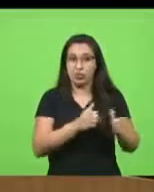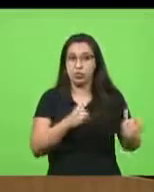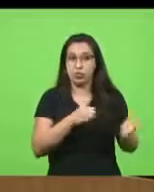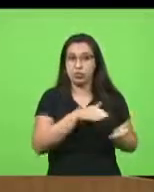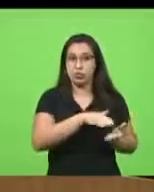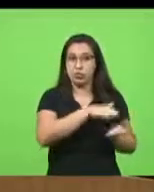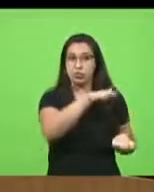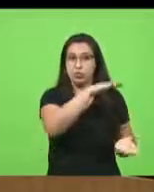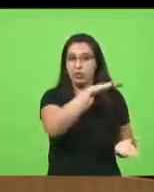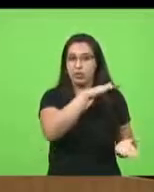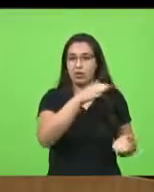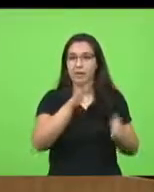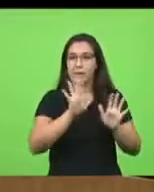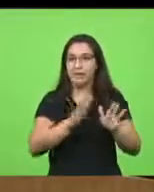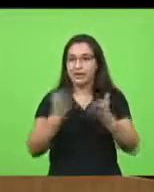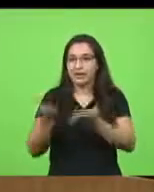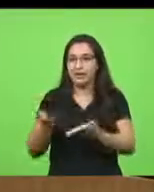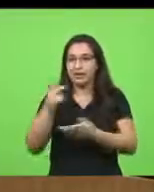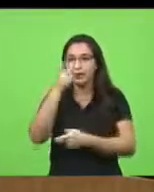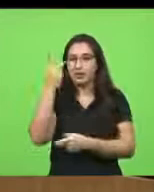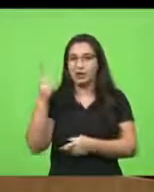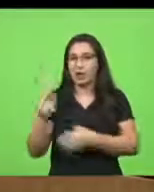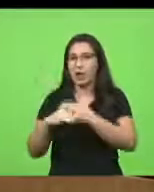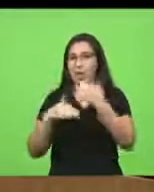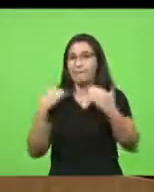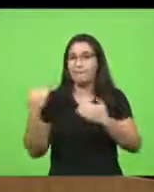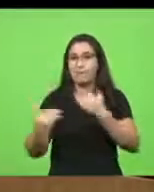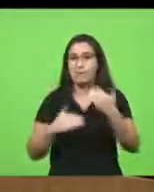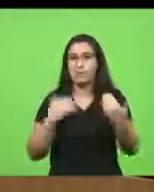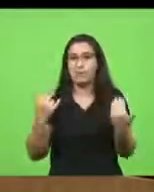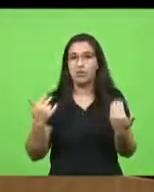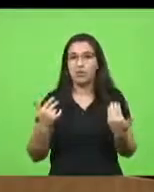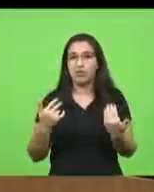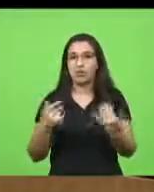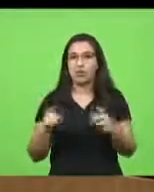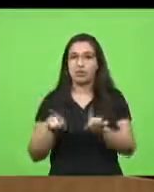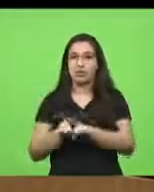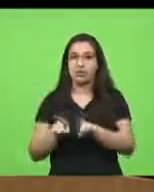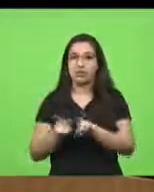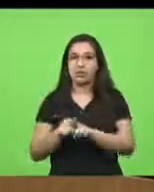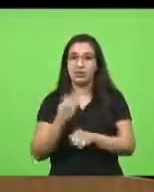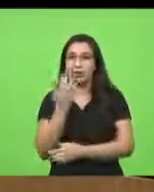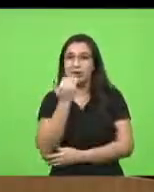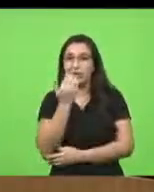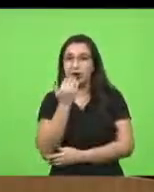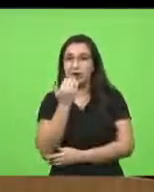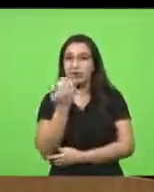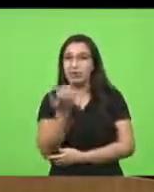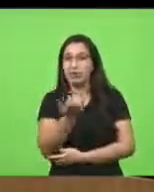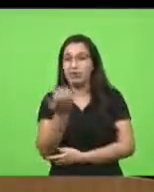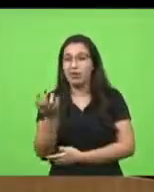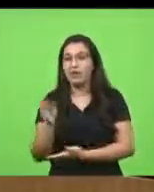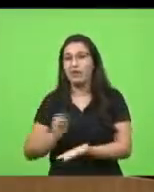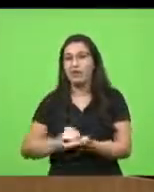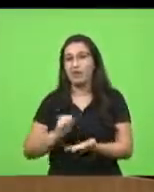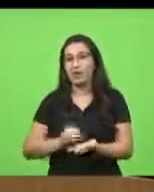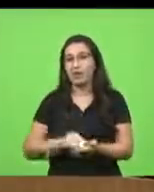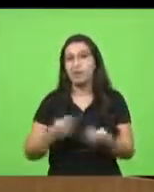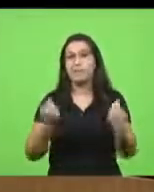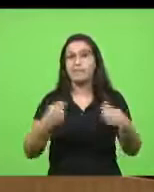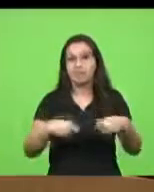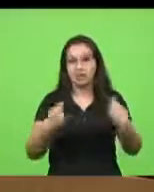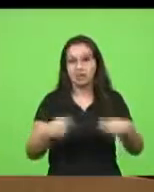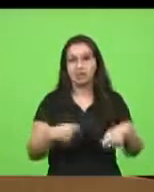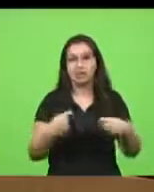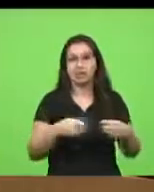estarem morrendo de saúde e padecendo de fome? Tem que abrir esse caixa, tem que